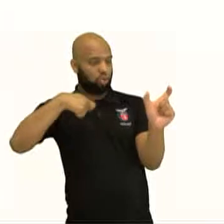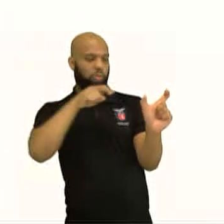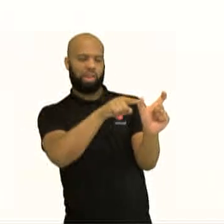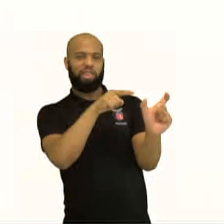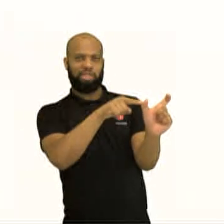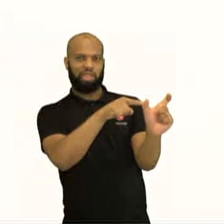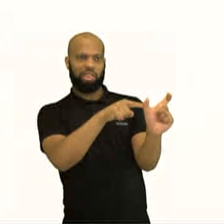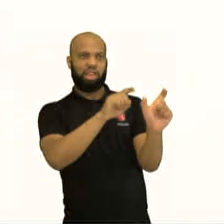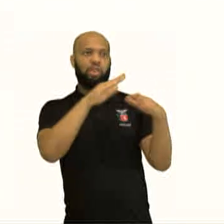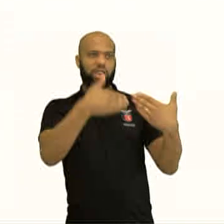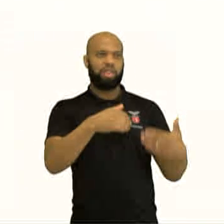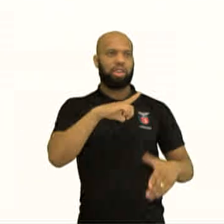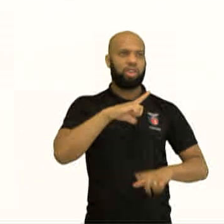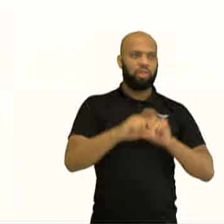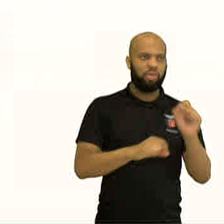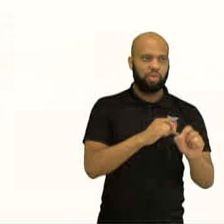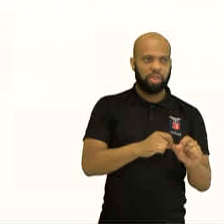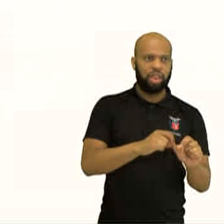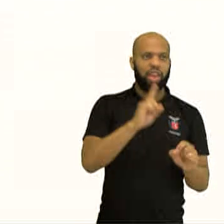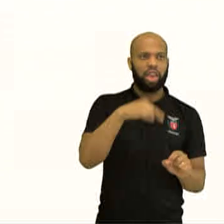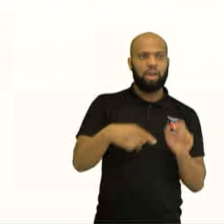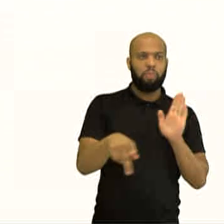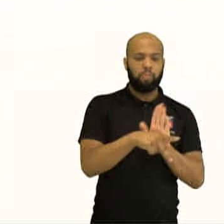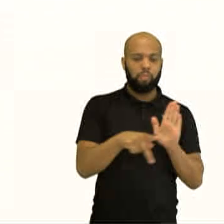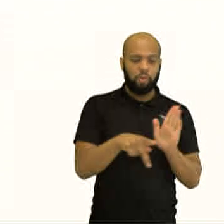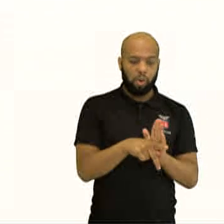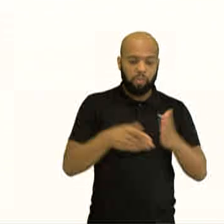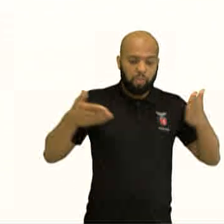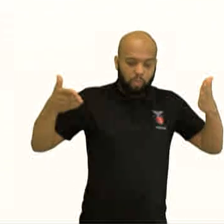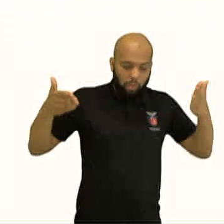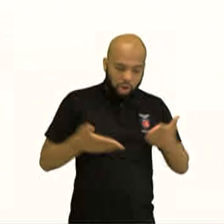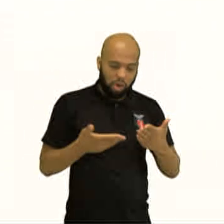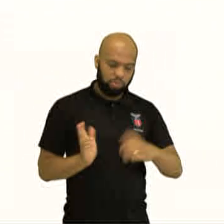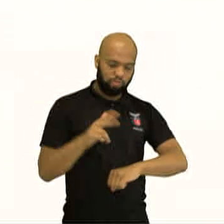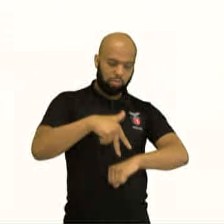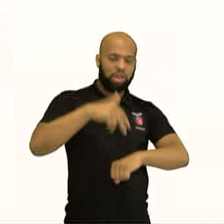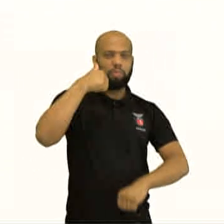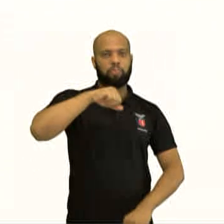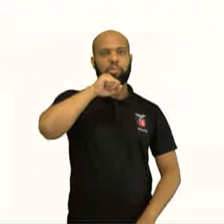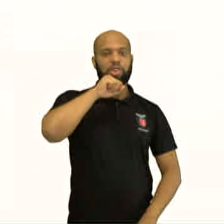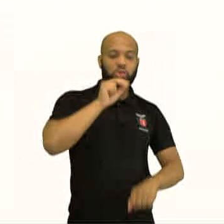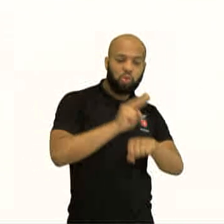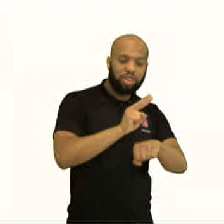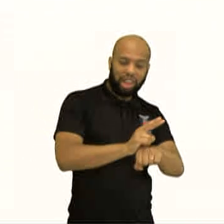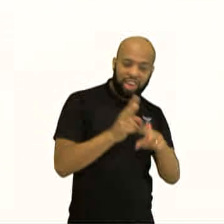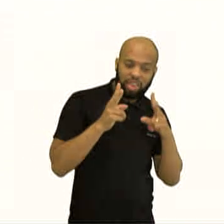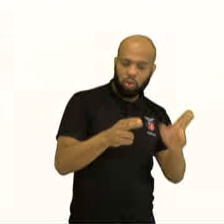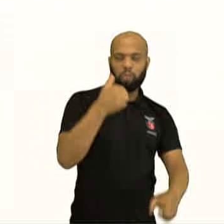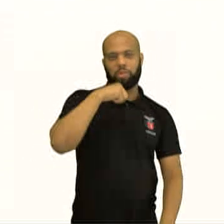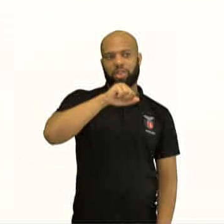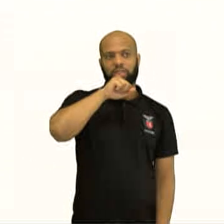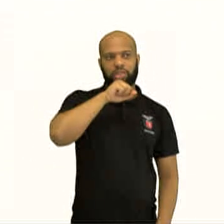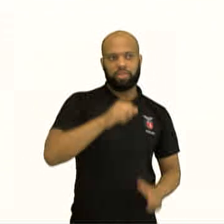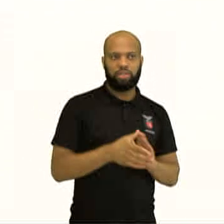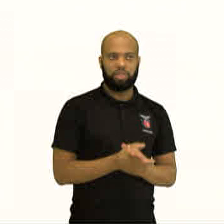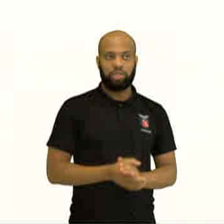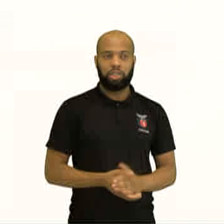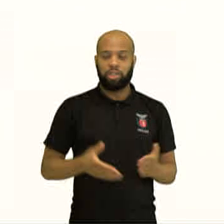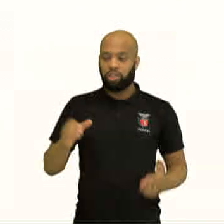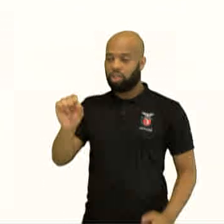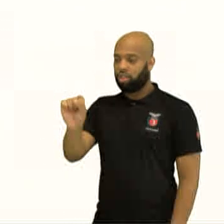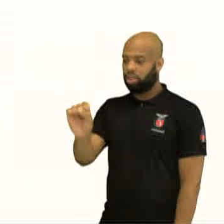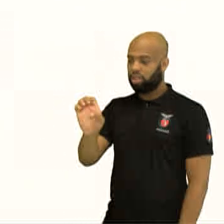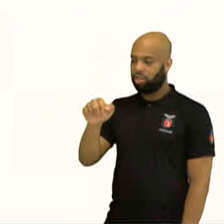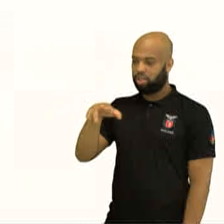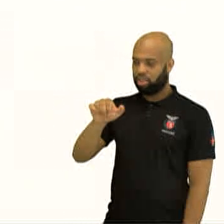só, maternalizar refere-se a tornar mãe, cuidar como uma mamãe. É isso que ela fazia. E senil